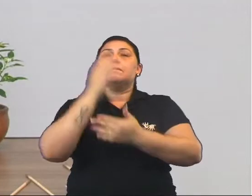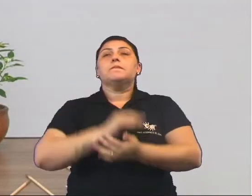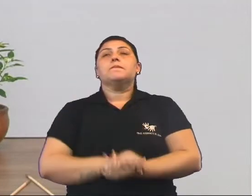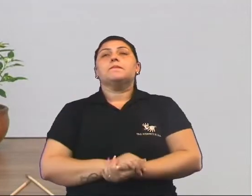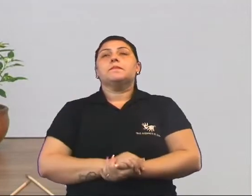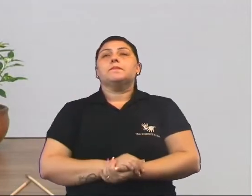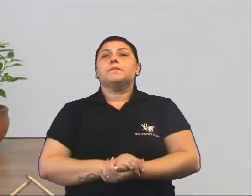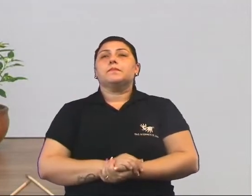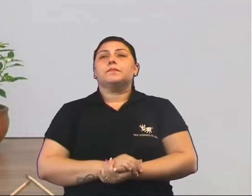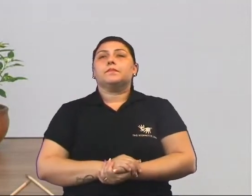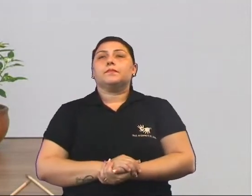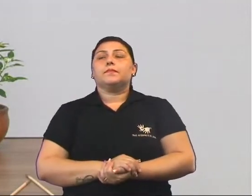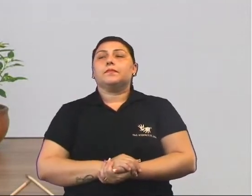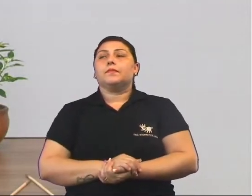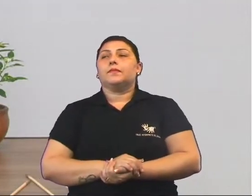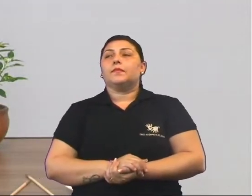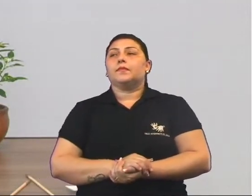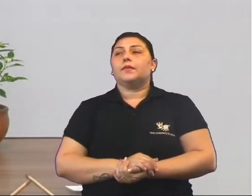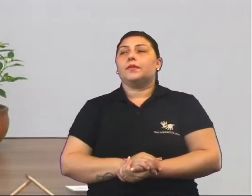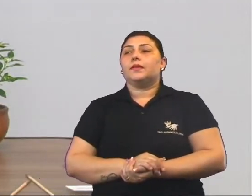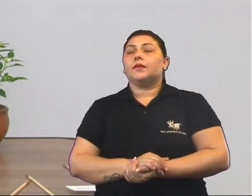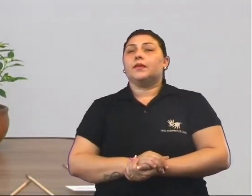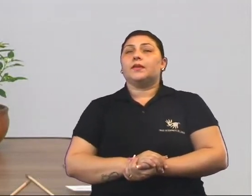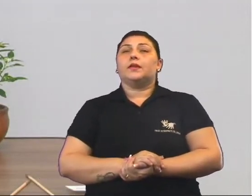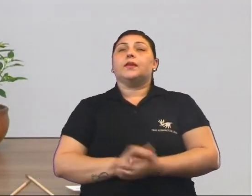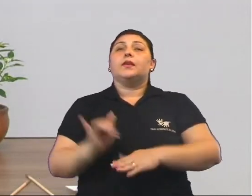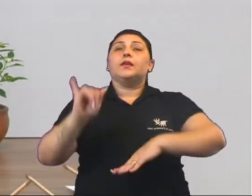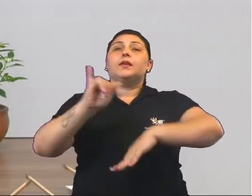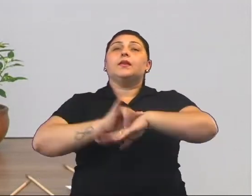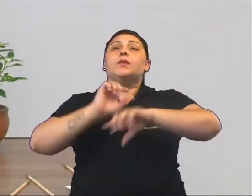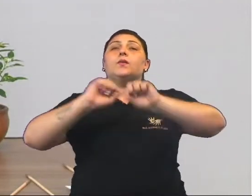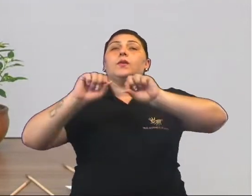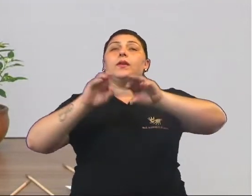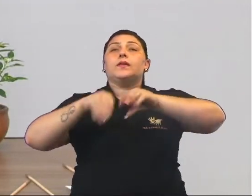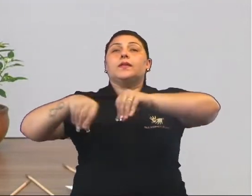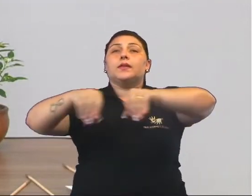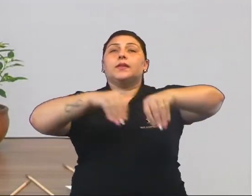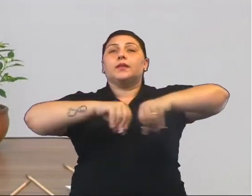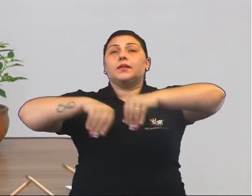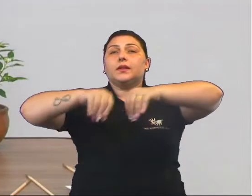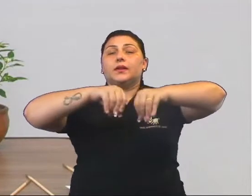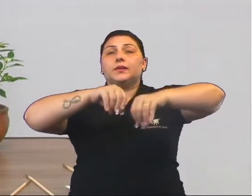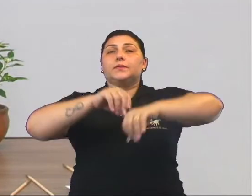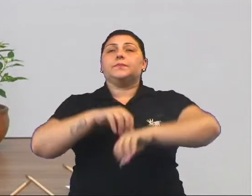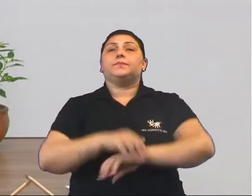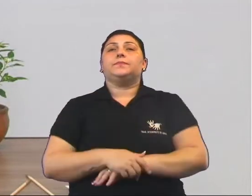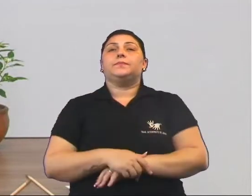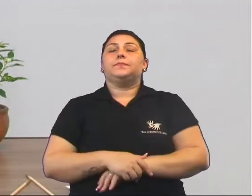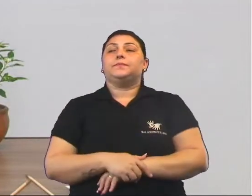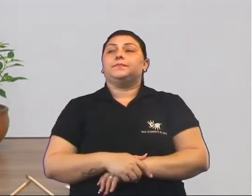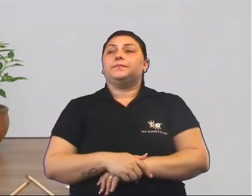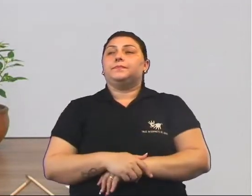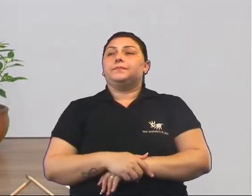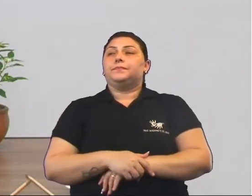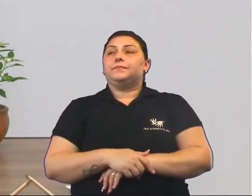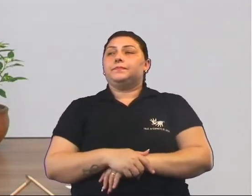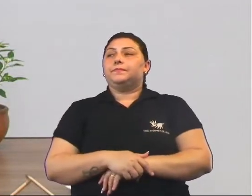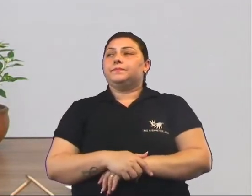cresce acima da terra. Isso mesmo, ele cresce acima